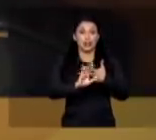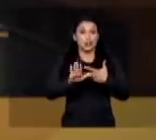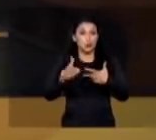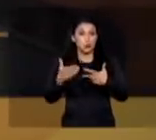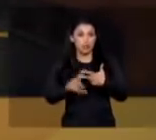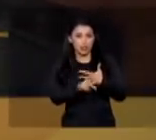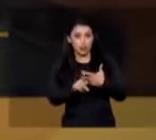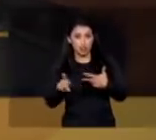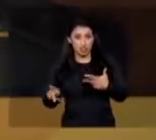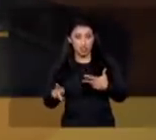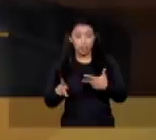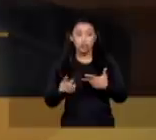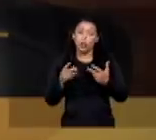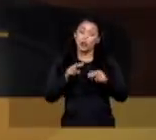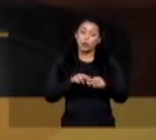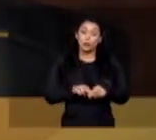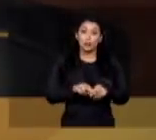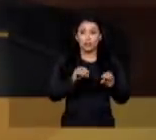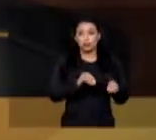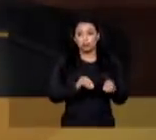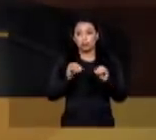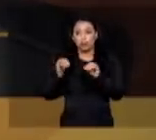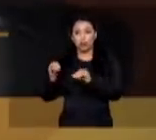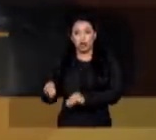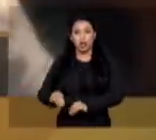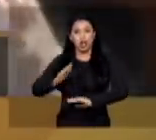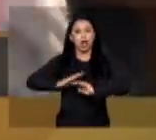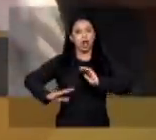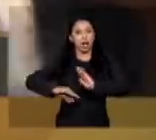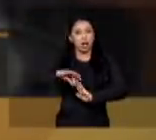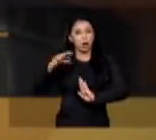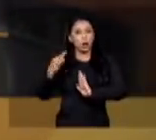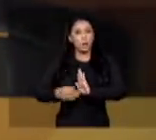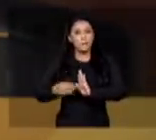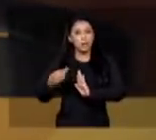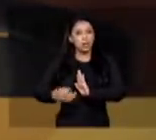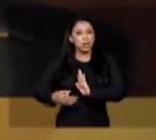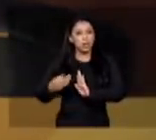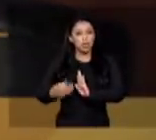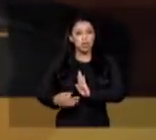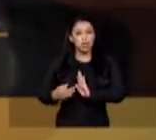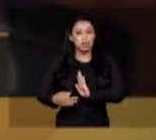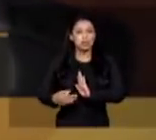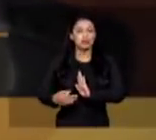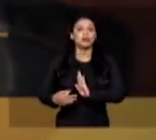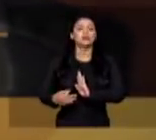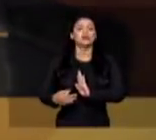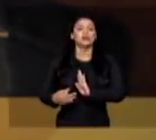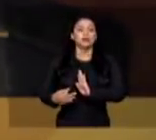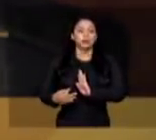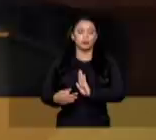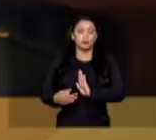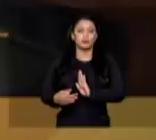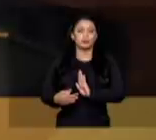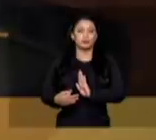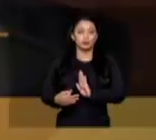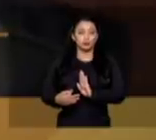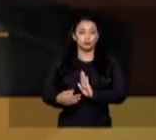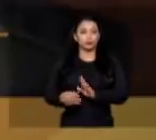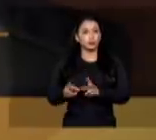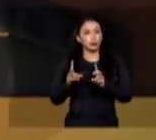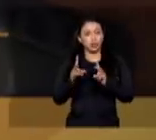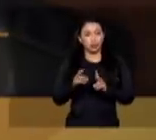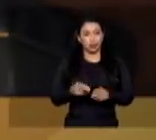que me motivou a manter a competência, a indicar exatamente como deve se